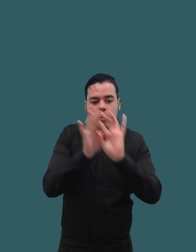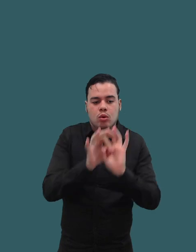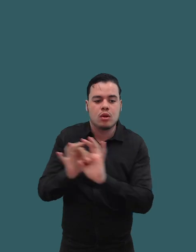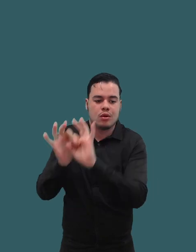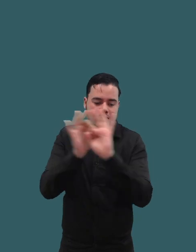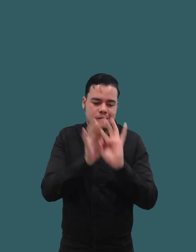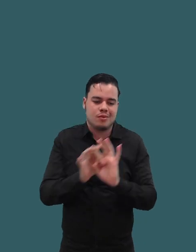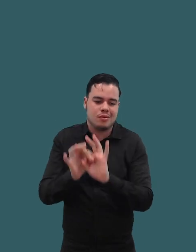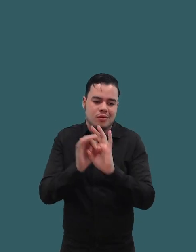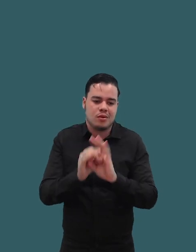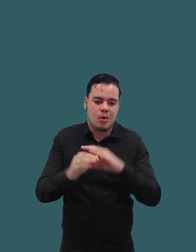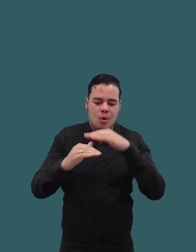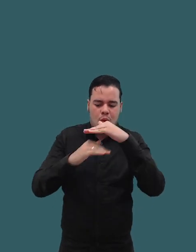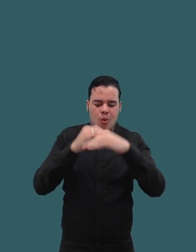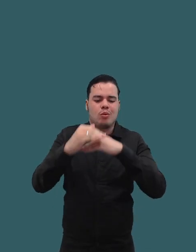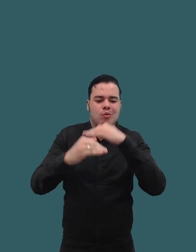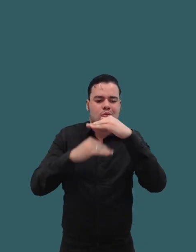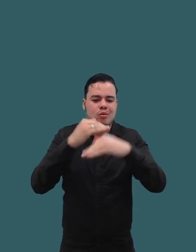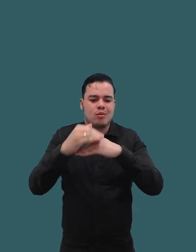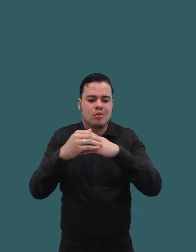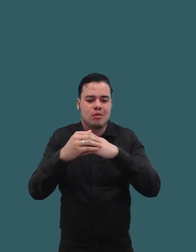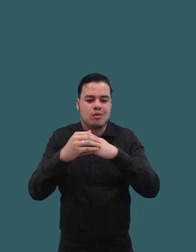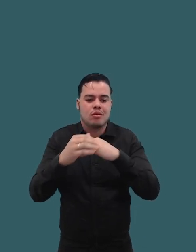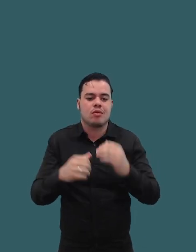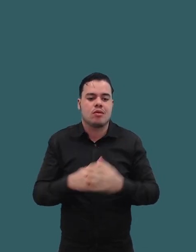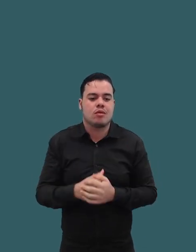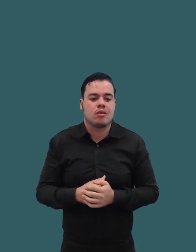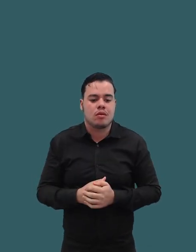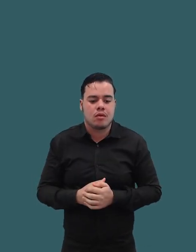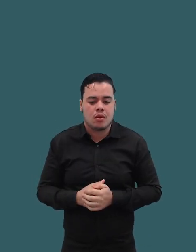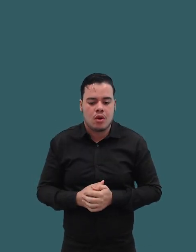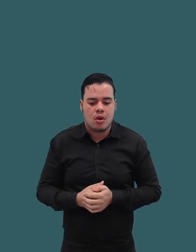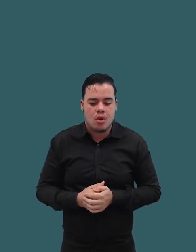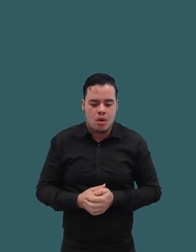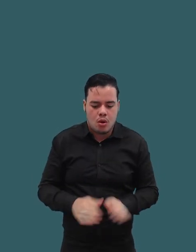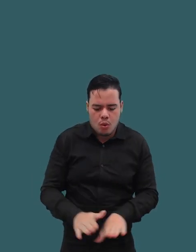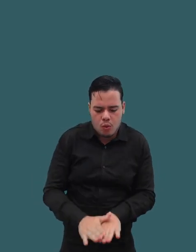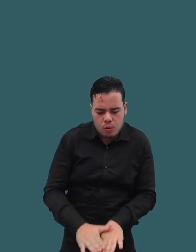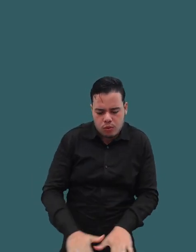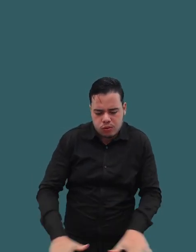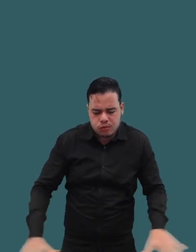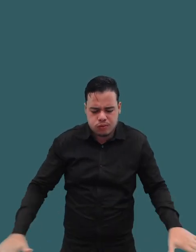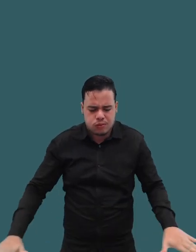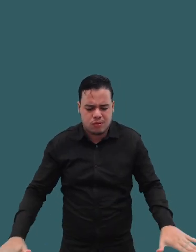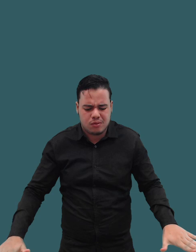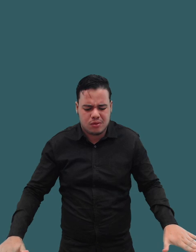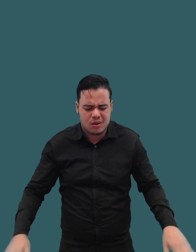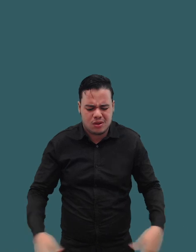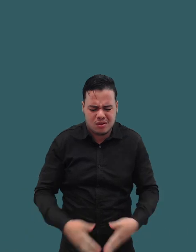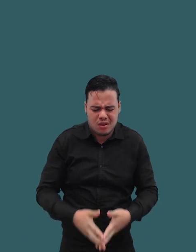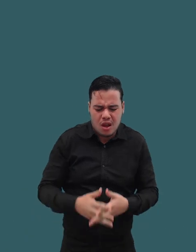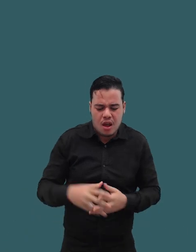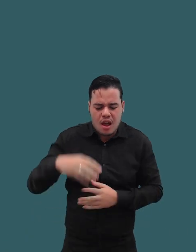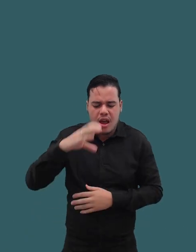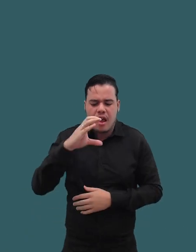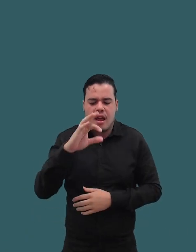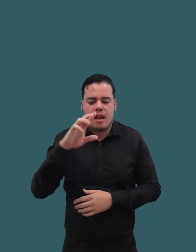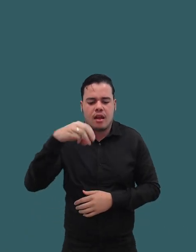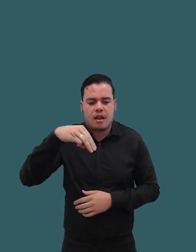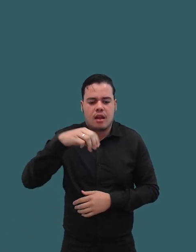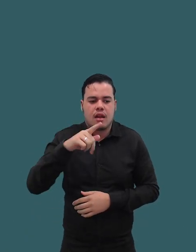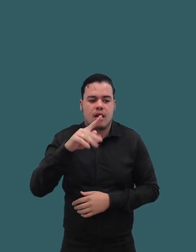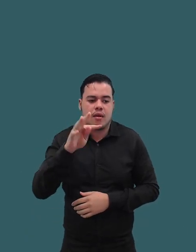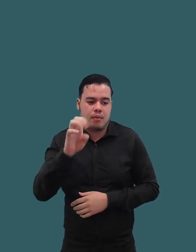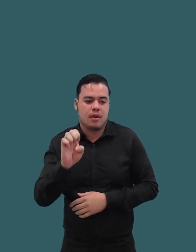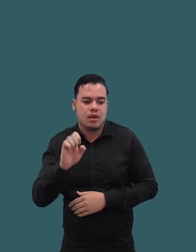Reconstrução. Ao centro, o logo do evento. O piso é carpete mesclado de marrom com cinza e a parede